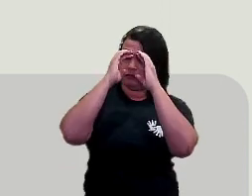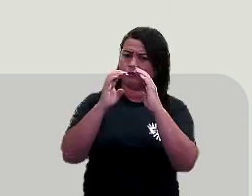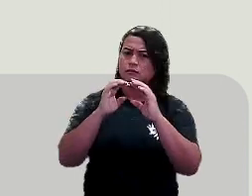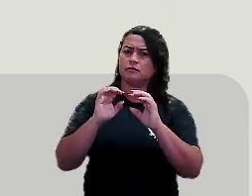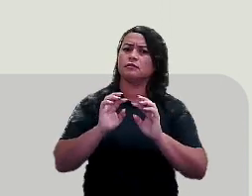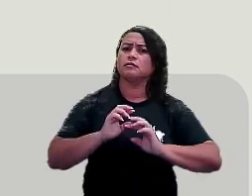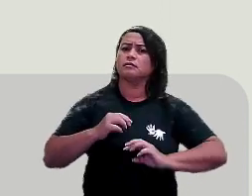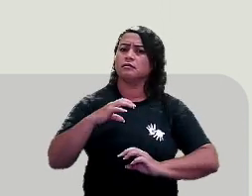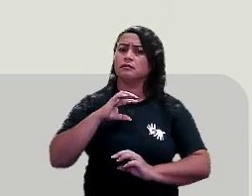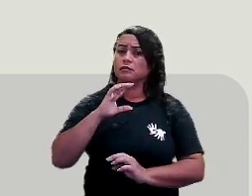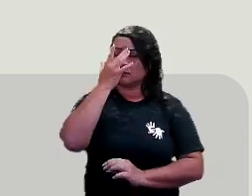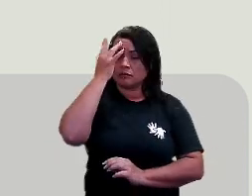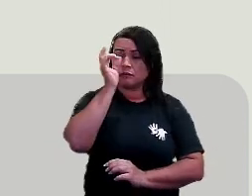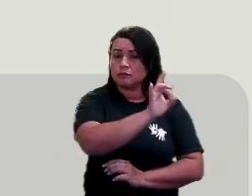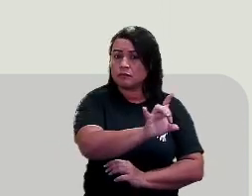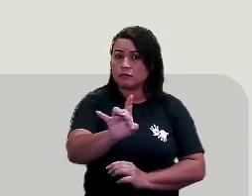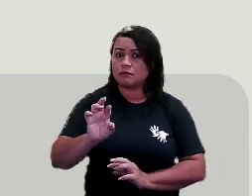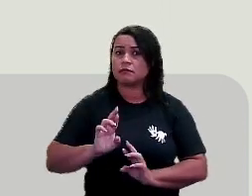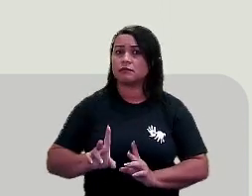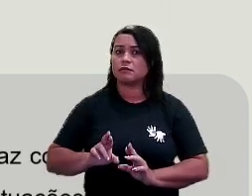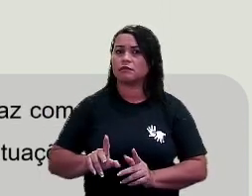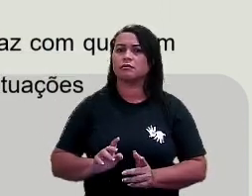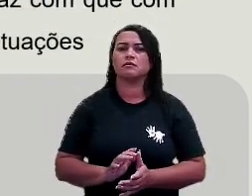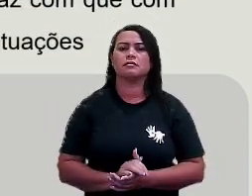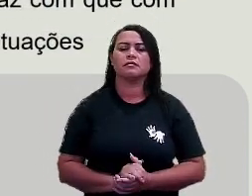diferenças devem ser respeitadas.